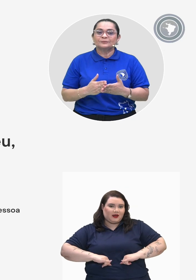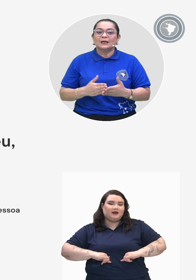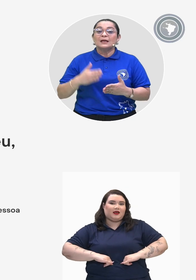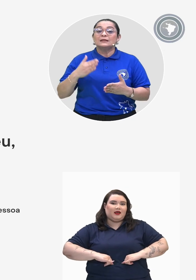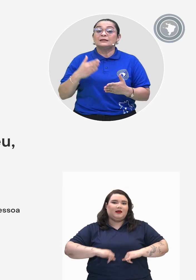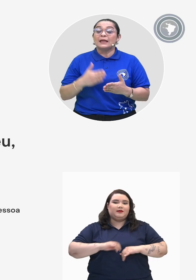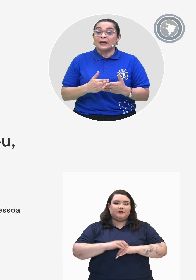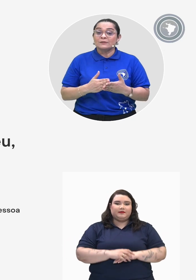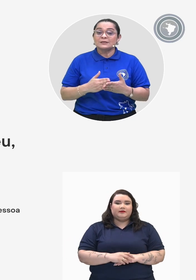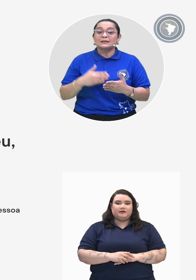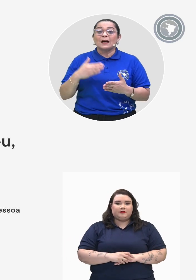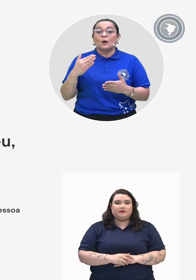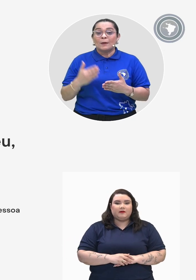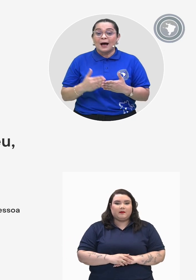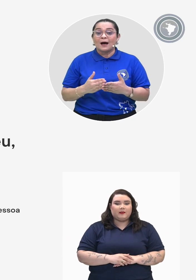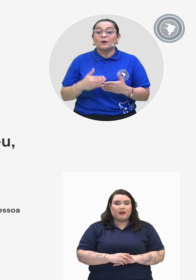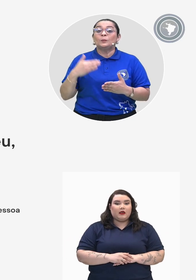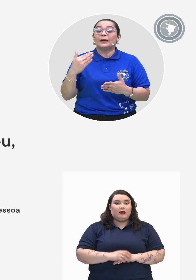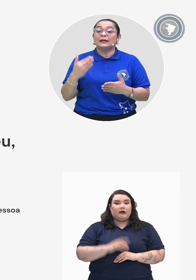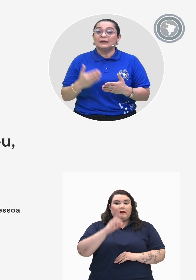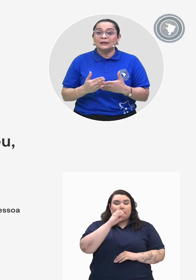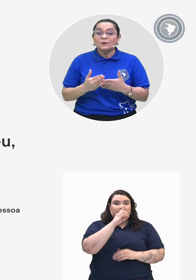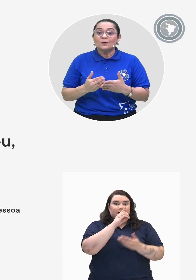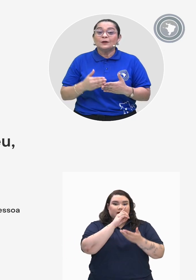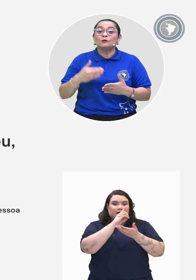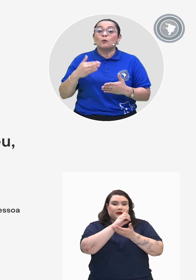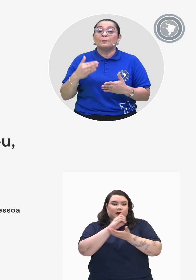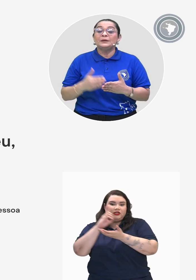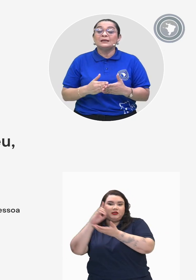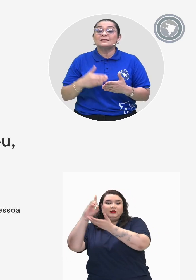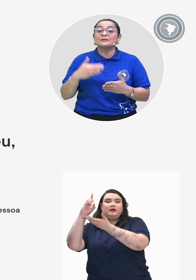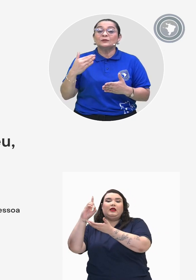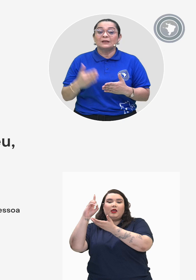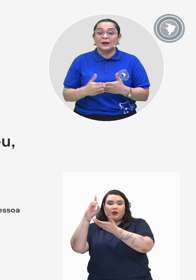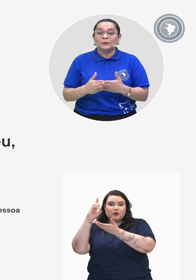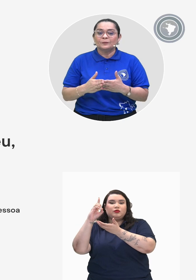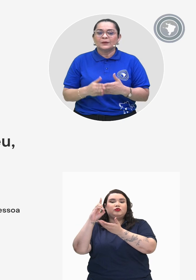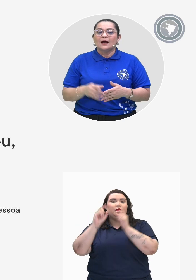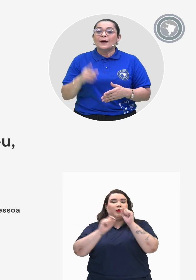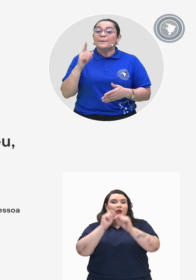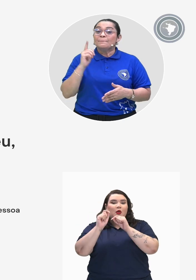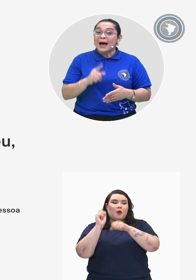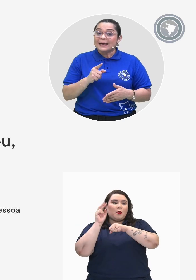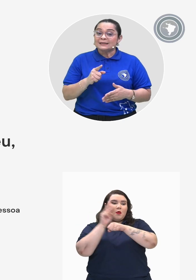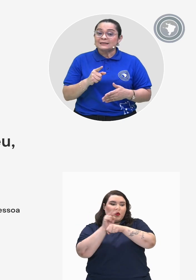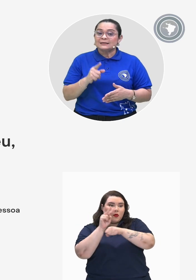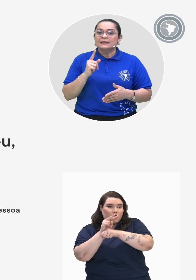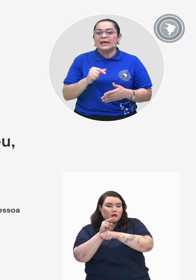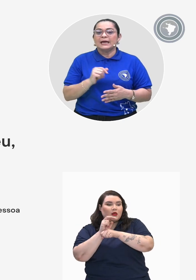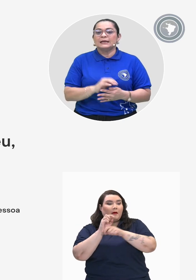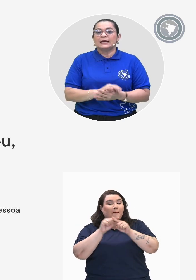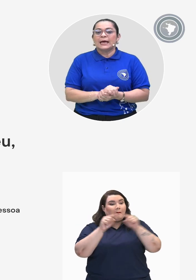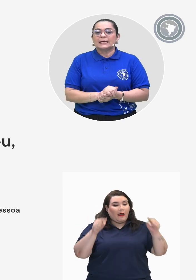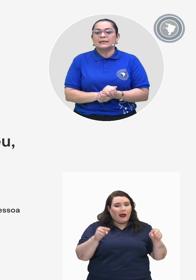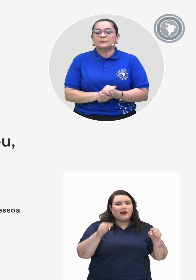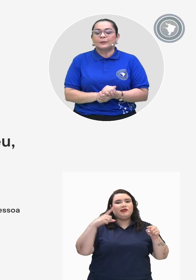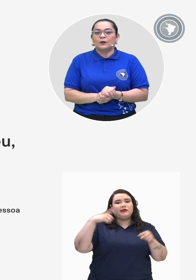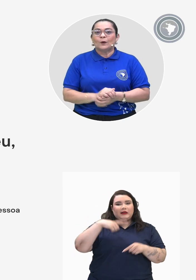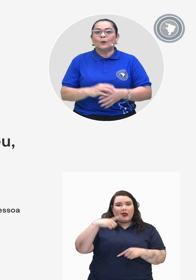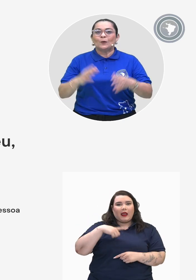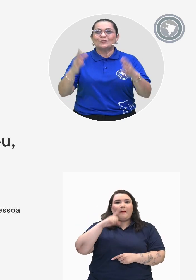dor. Deus, ao mar, o perigo e o abismo deu, mas nele é